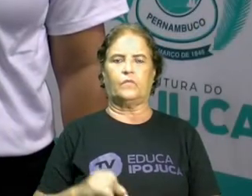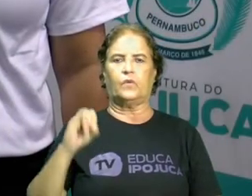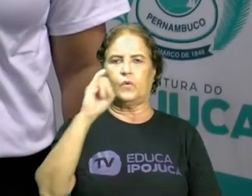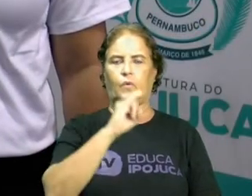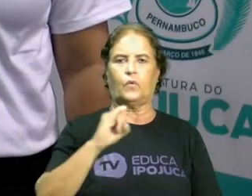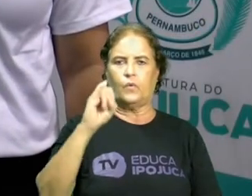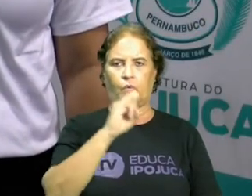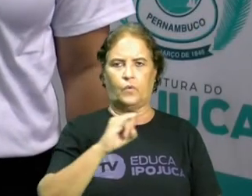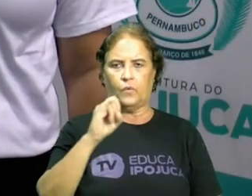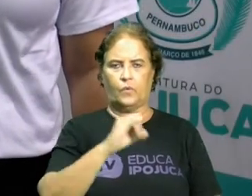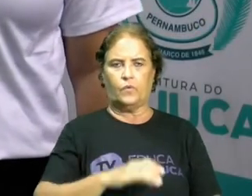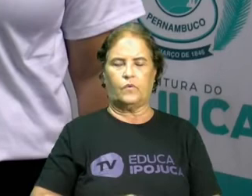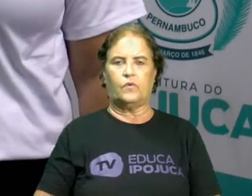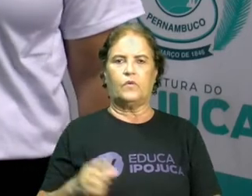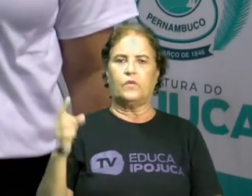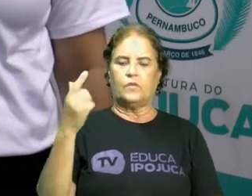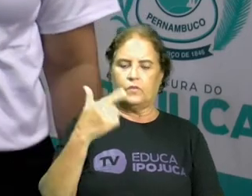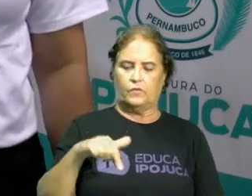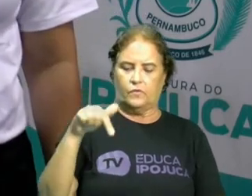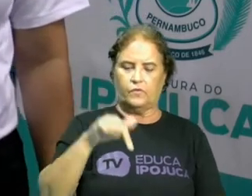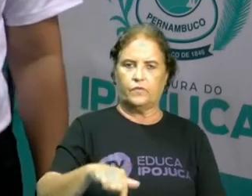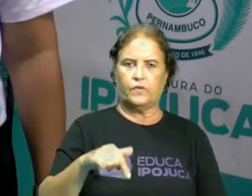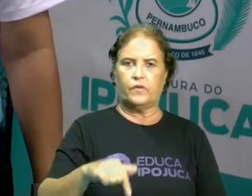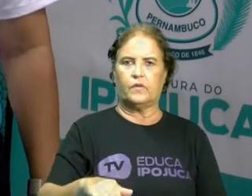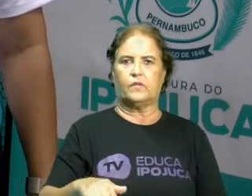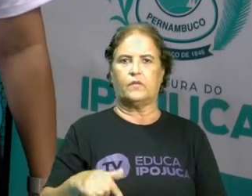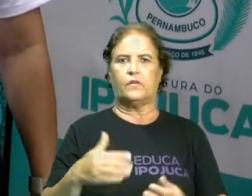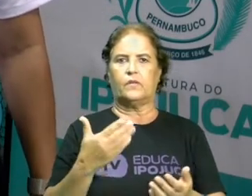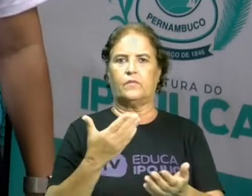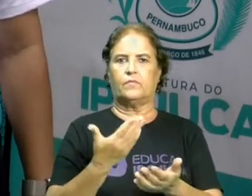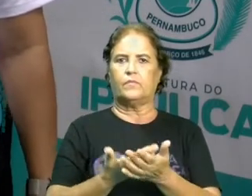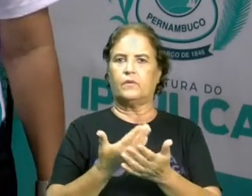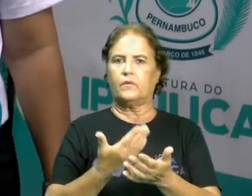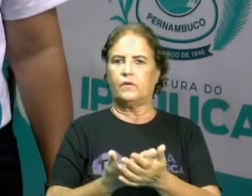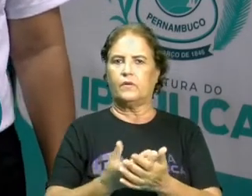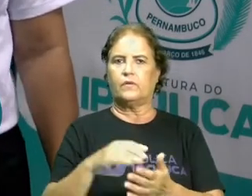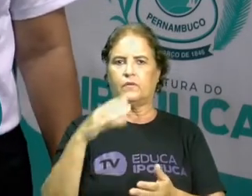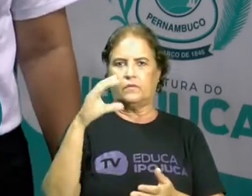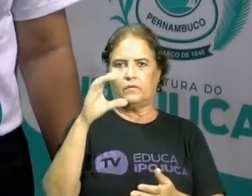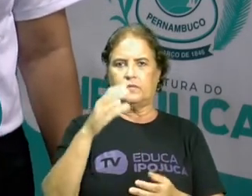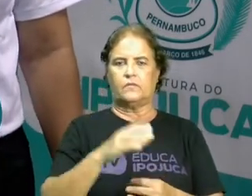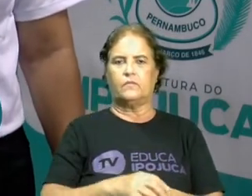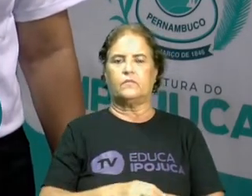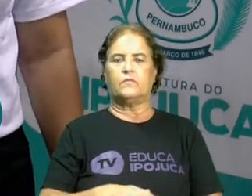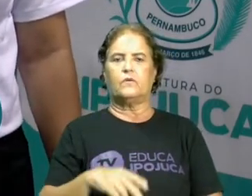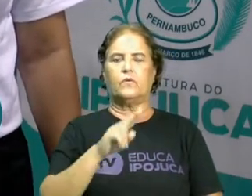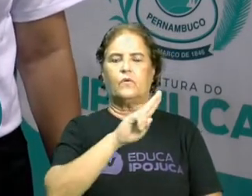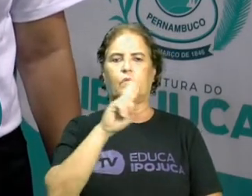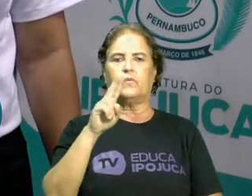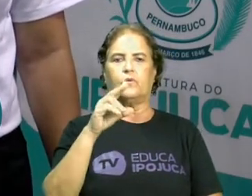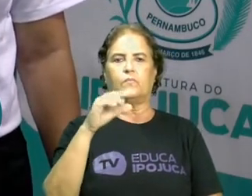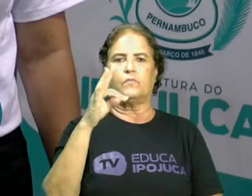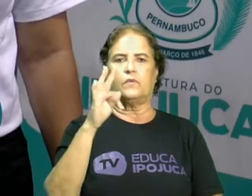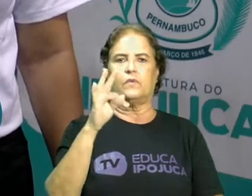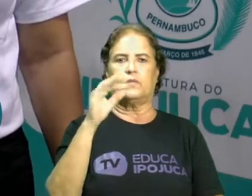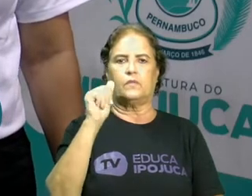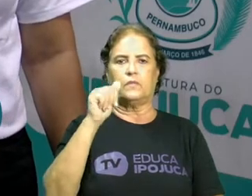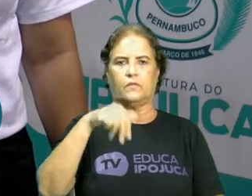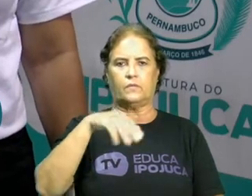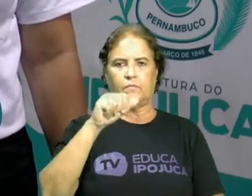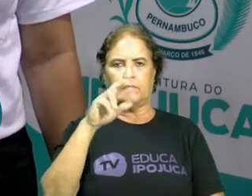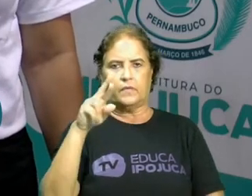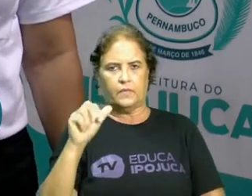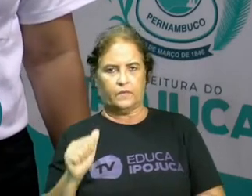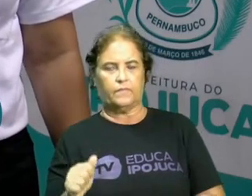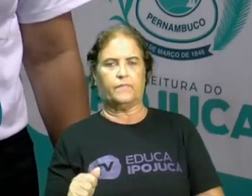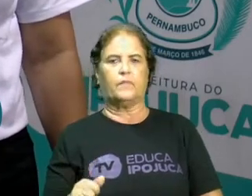Oi, gente! De volta aqui com vocês hoje para mais uma aula de ciência. Meu nome é Tamara Cabral, eu sou a